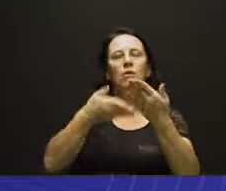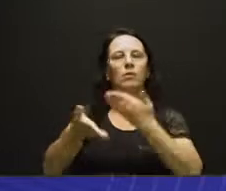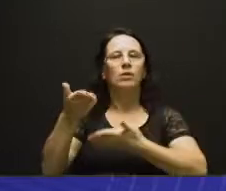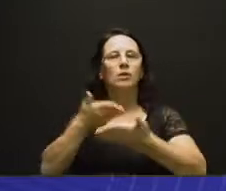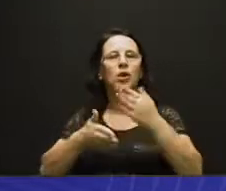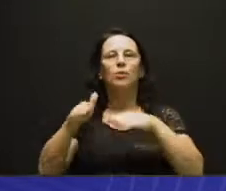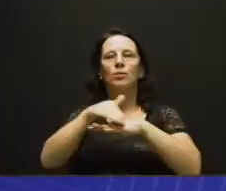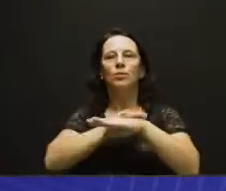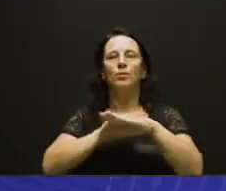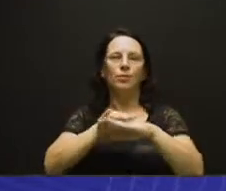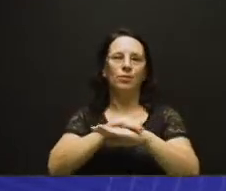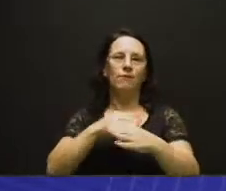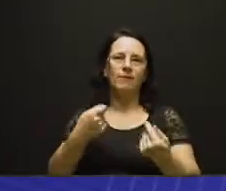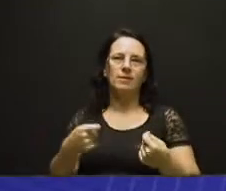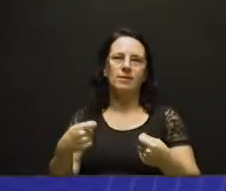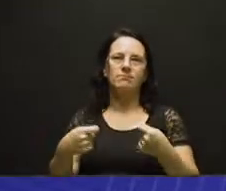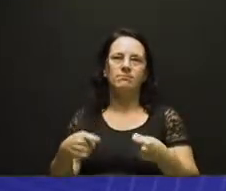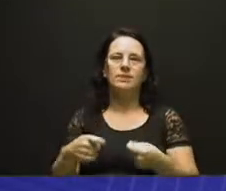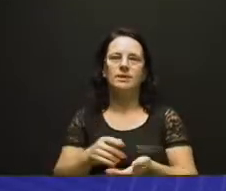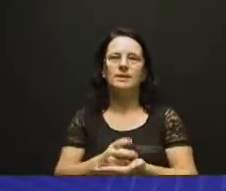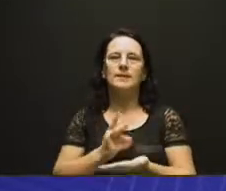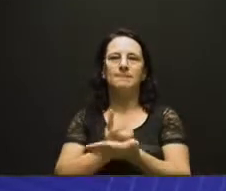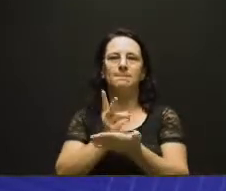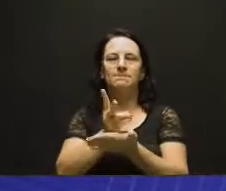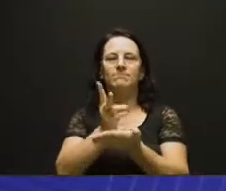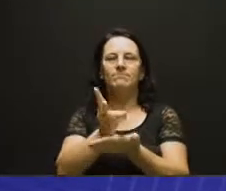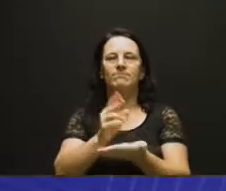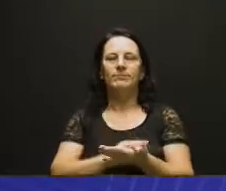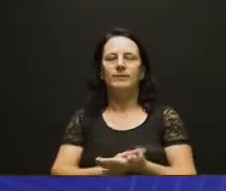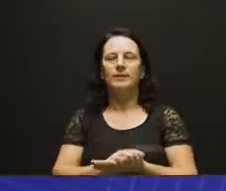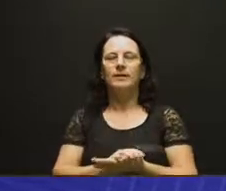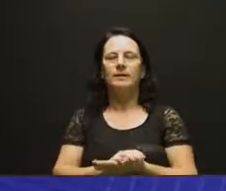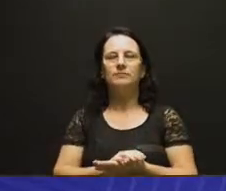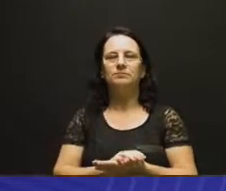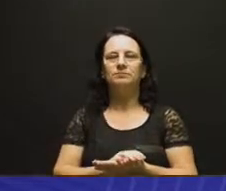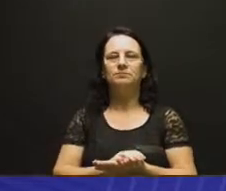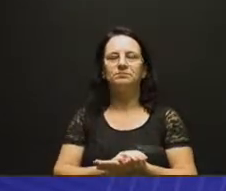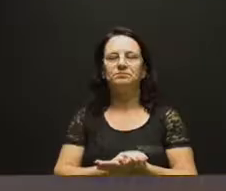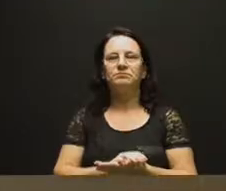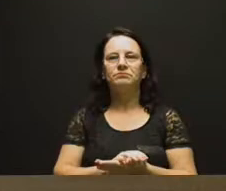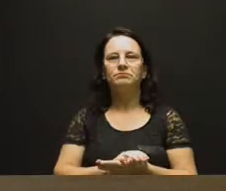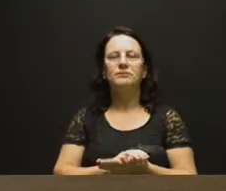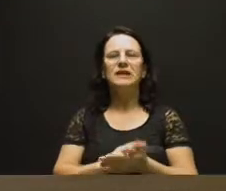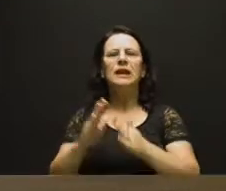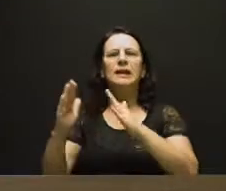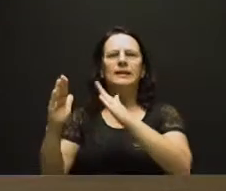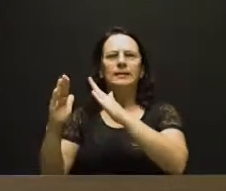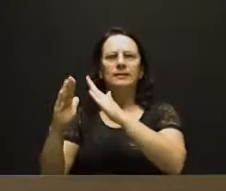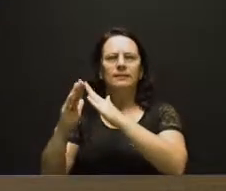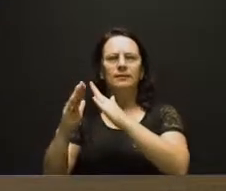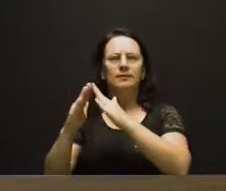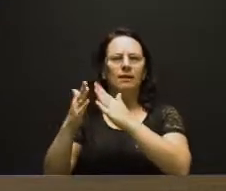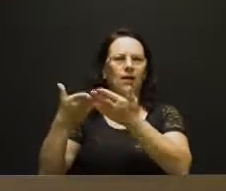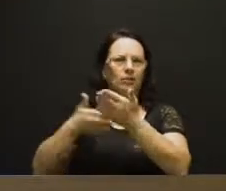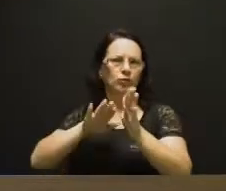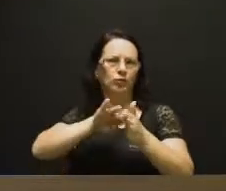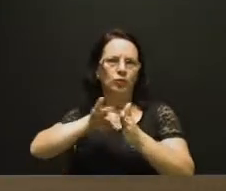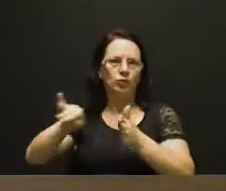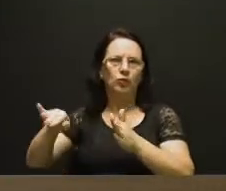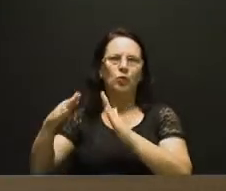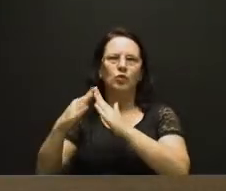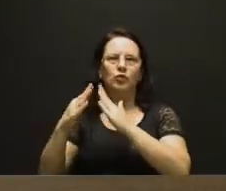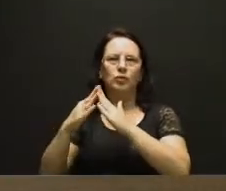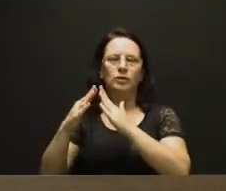sabe que o serviço é multidisciplinar fora da escola está um pouco escasso na